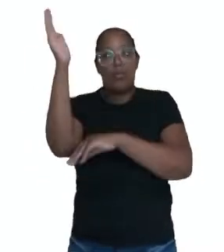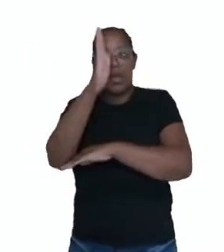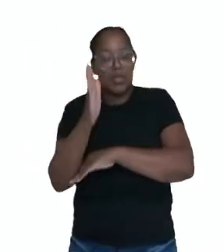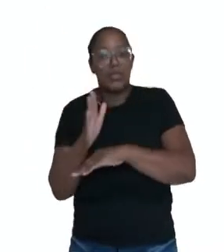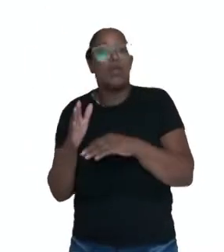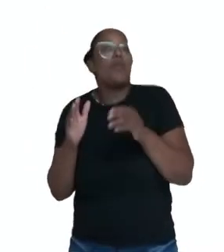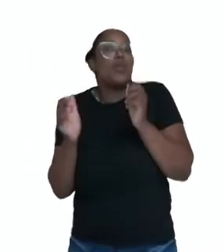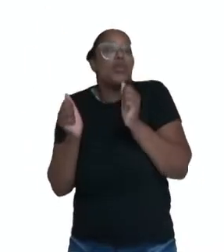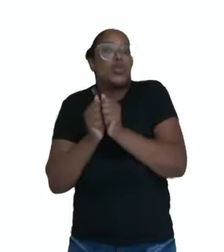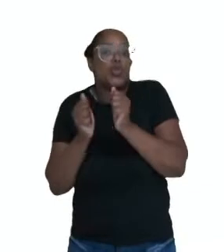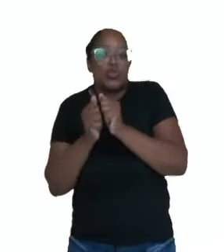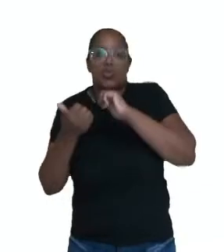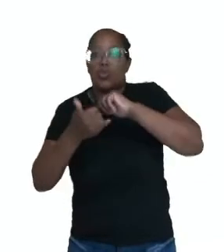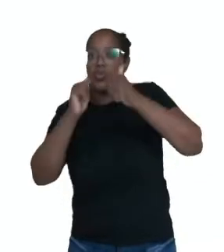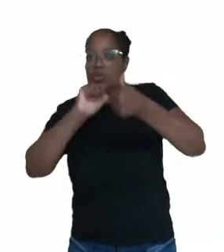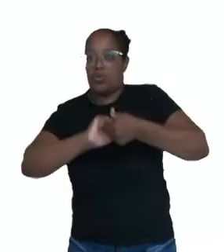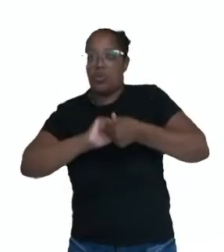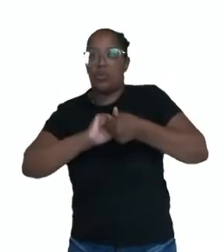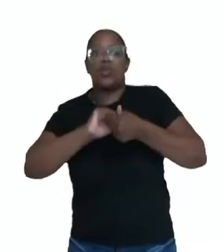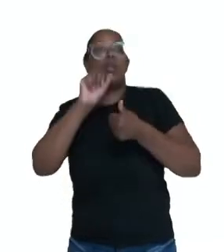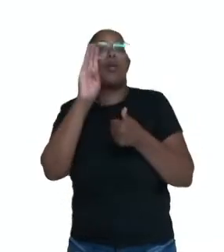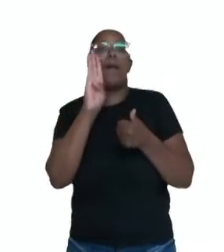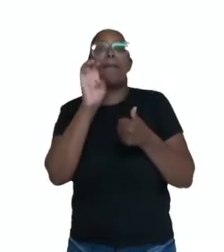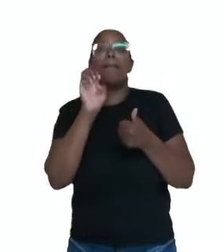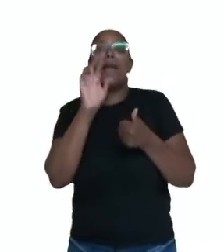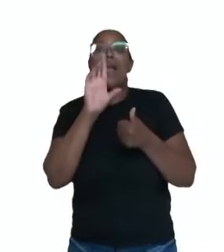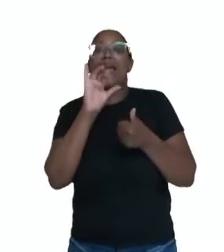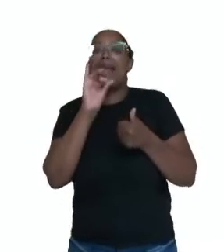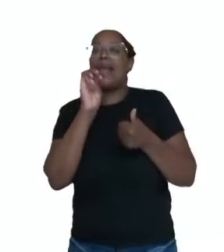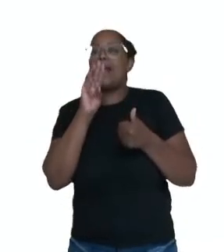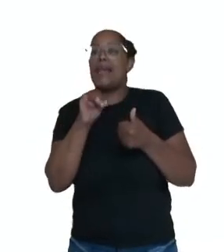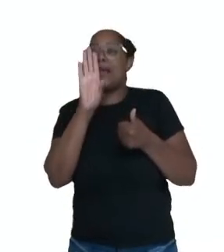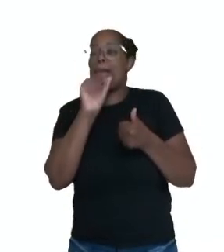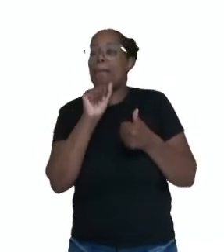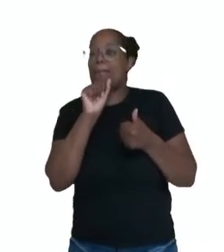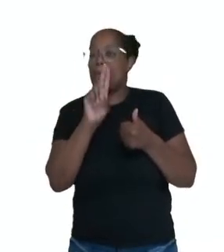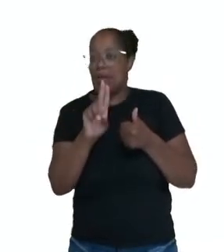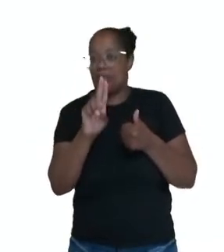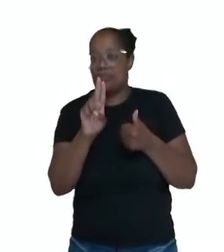né? Chamado de mibirimbau, que é